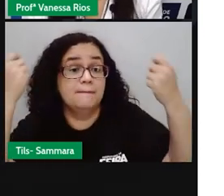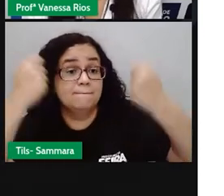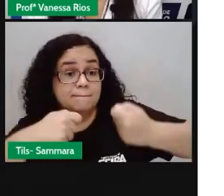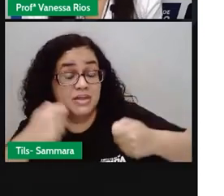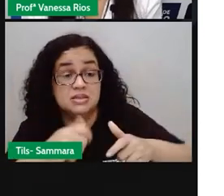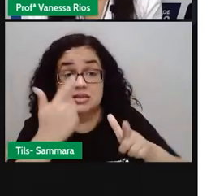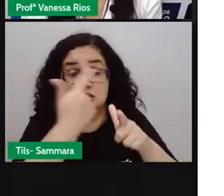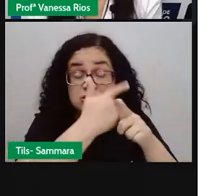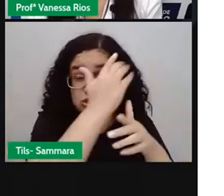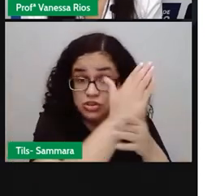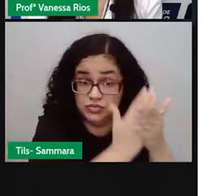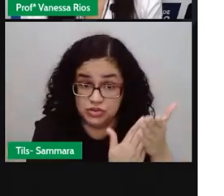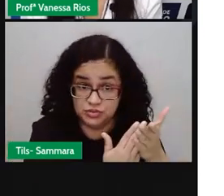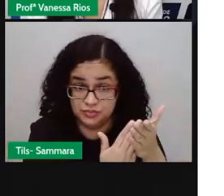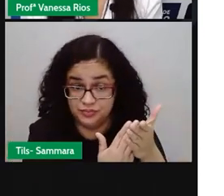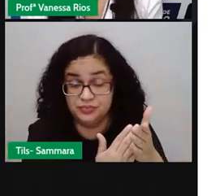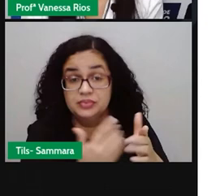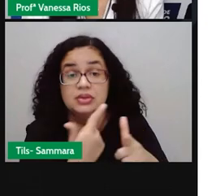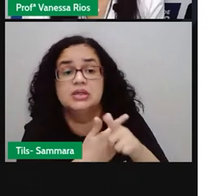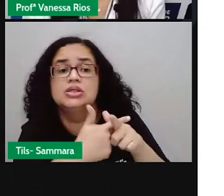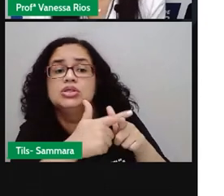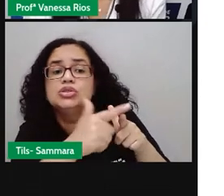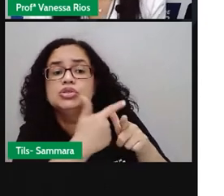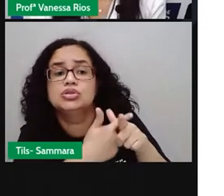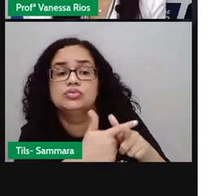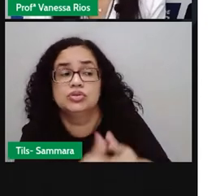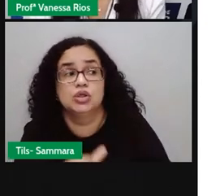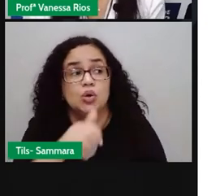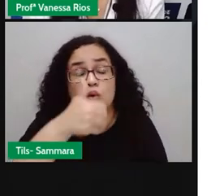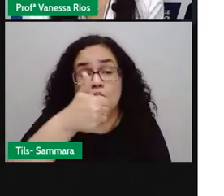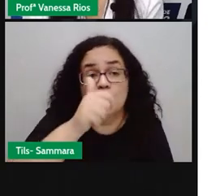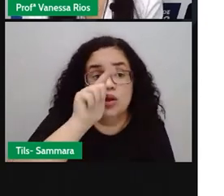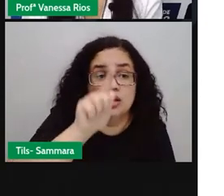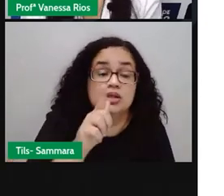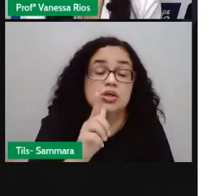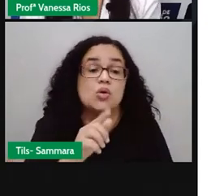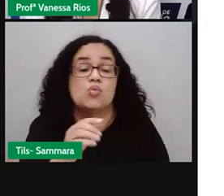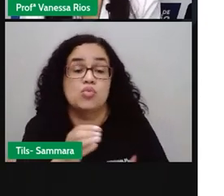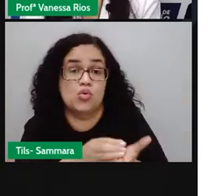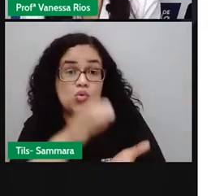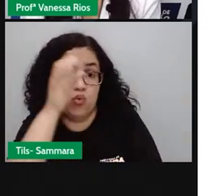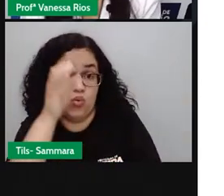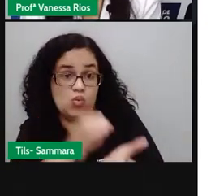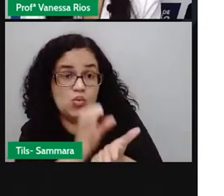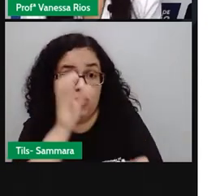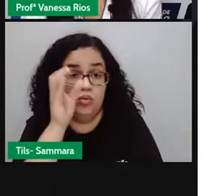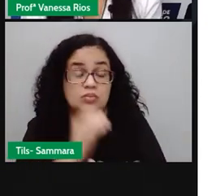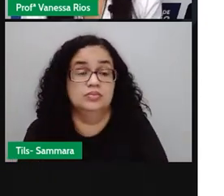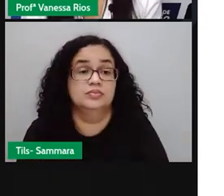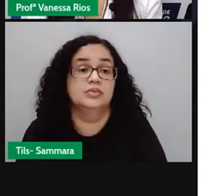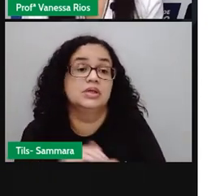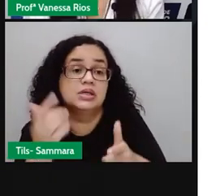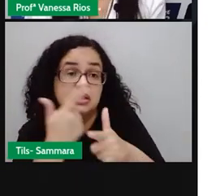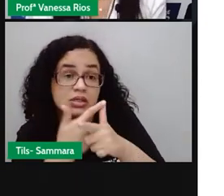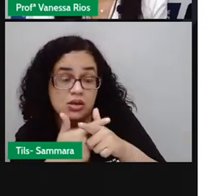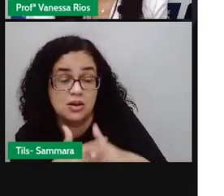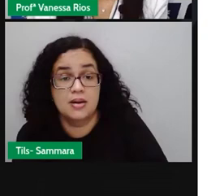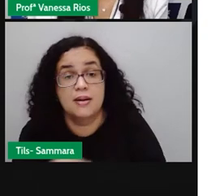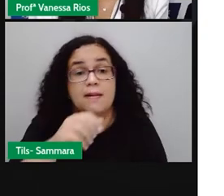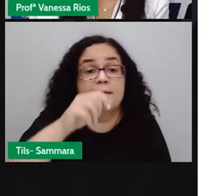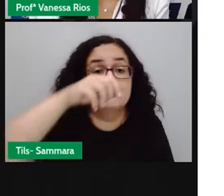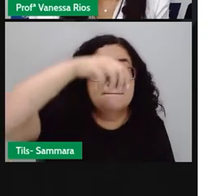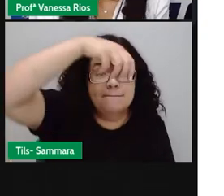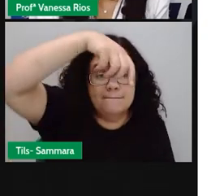então, dividir, né? Se eu for dividir um litro em copos de 200 mililitros, se eu for dividir